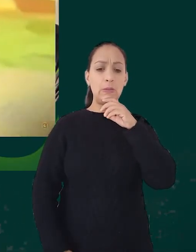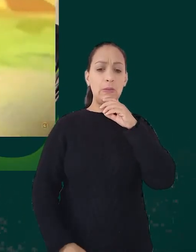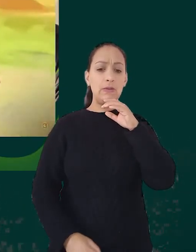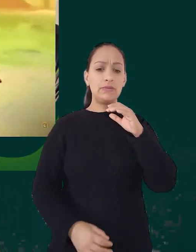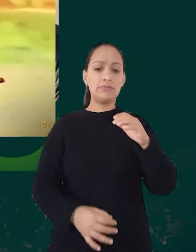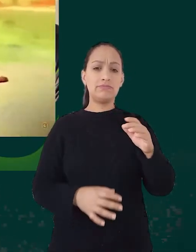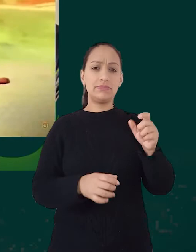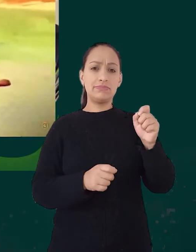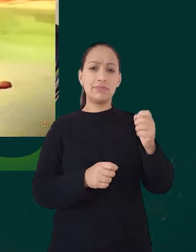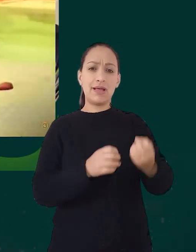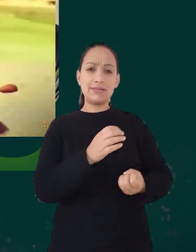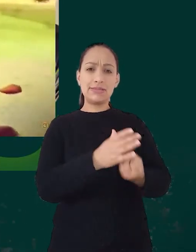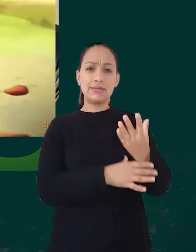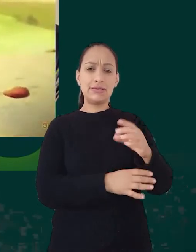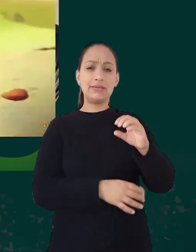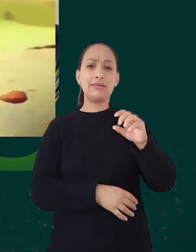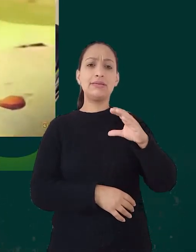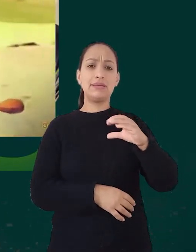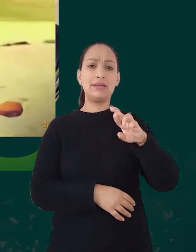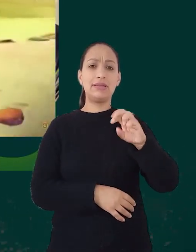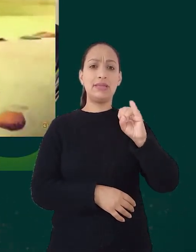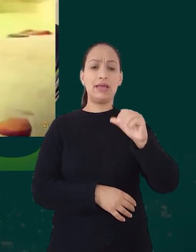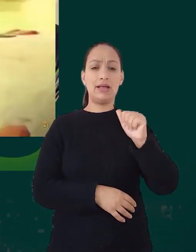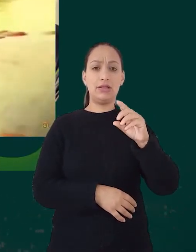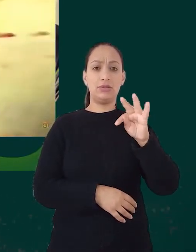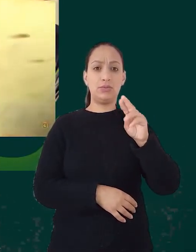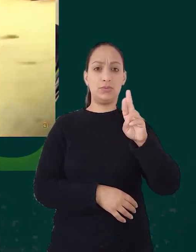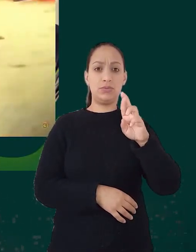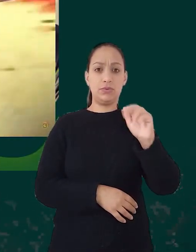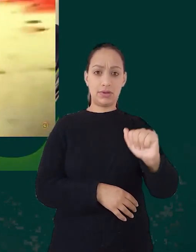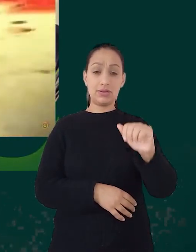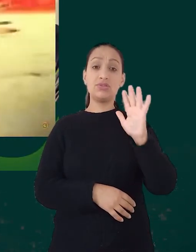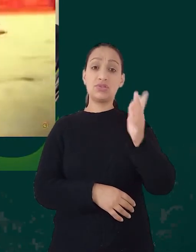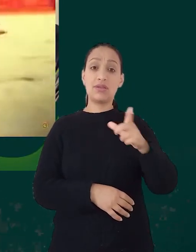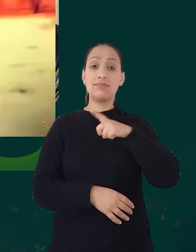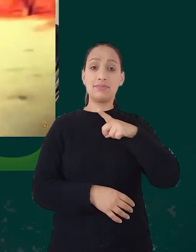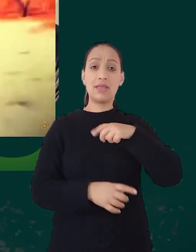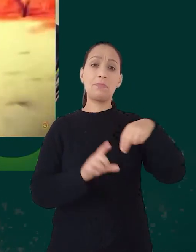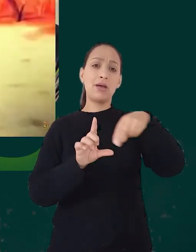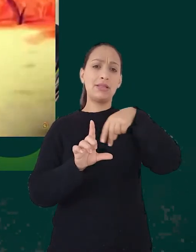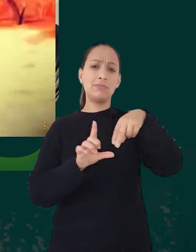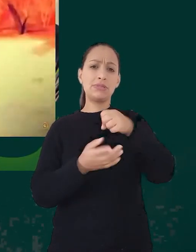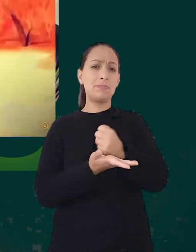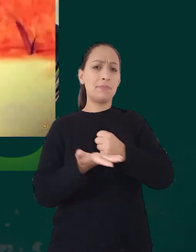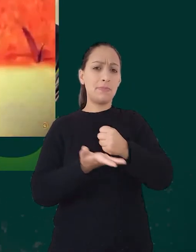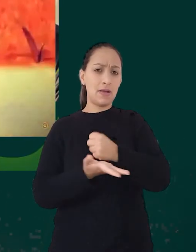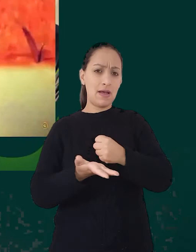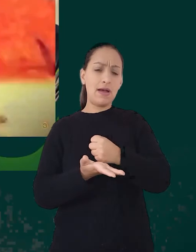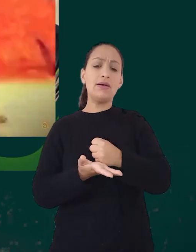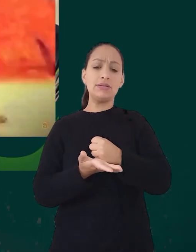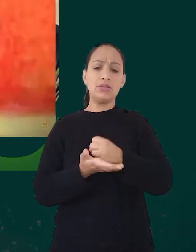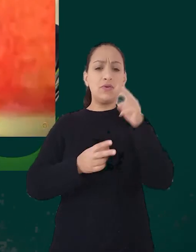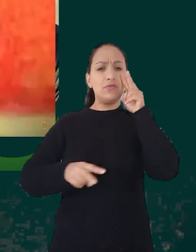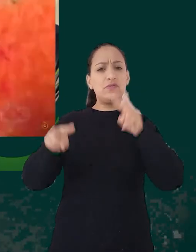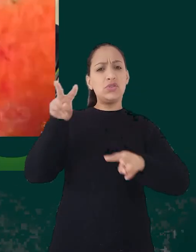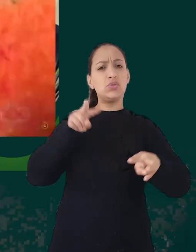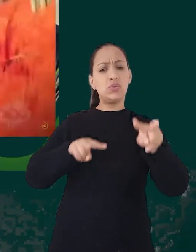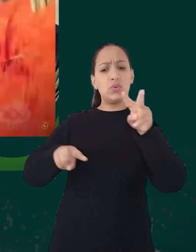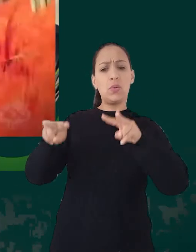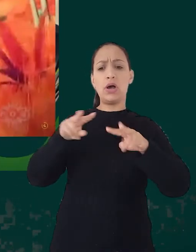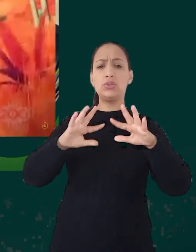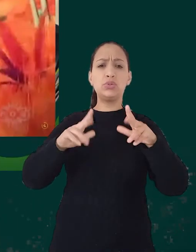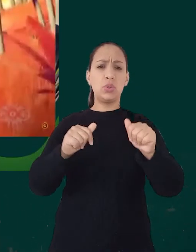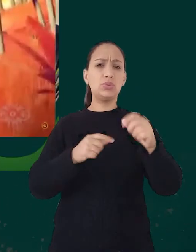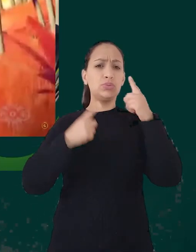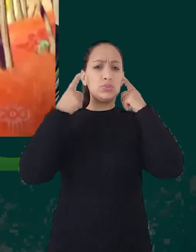Todas as criaturas já são animadas, já tem uma animação base, já tem o visual, todos os